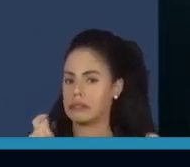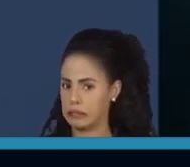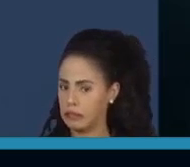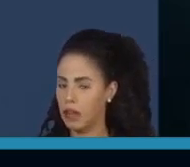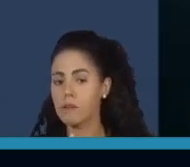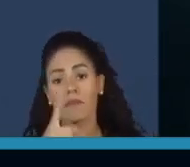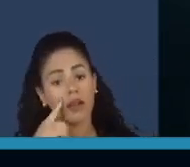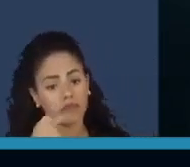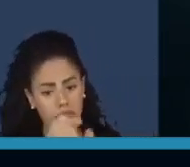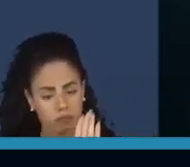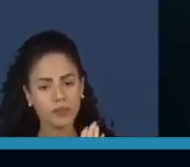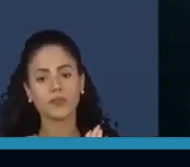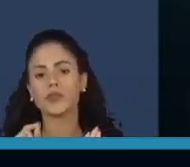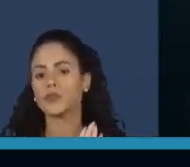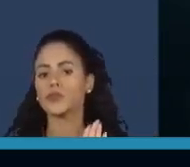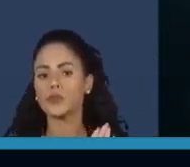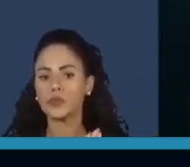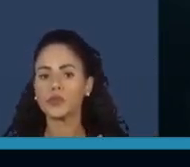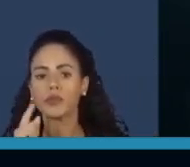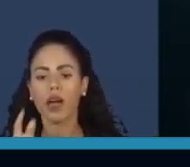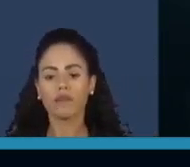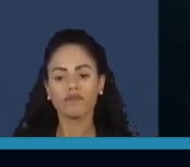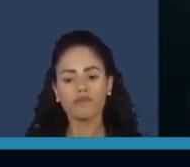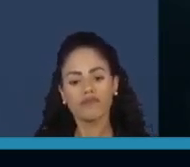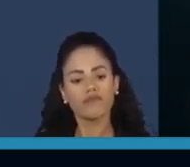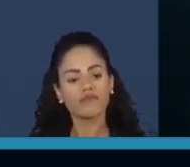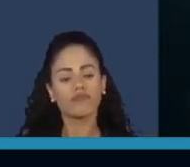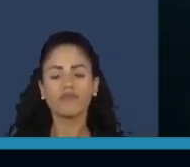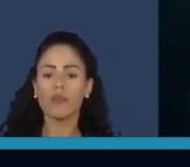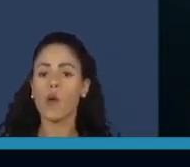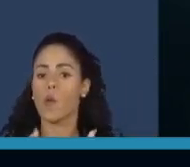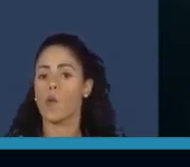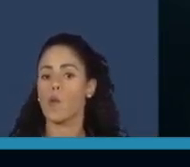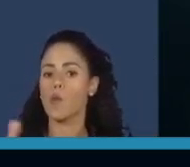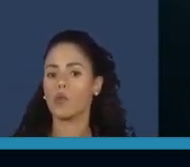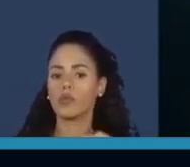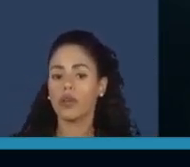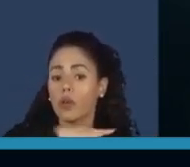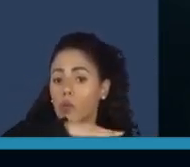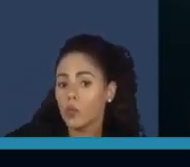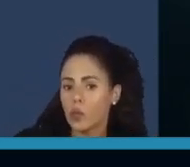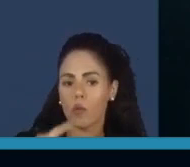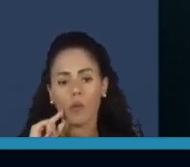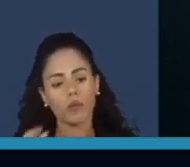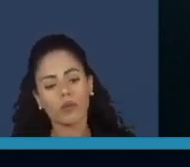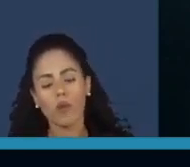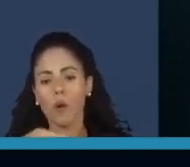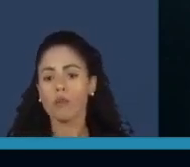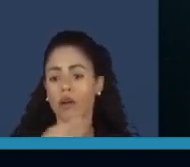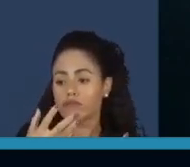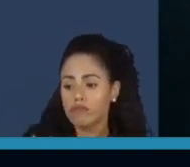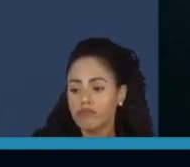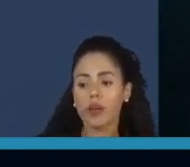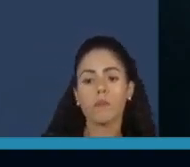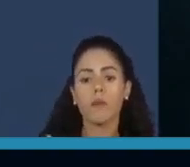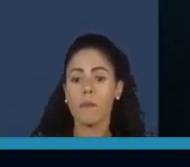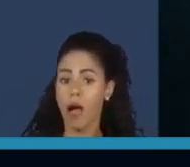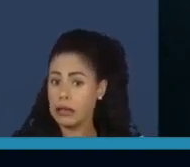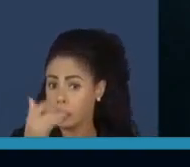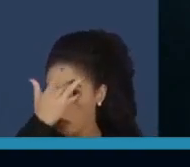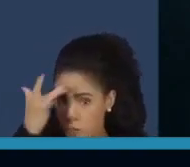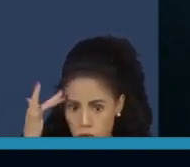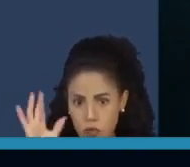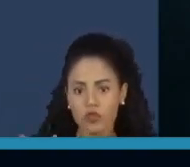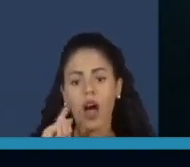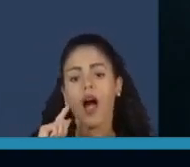O texto também fala em ponderar a alteração do regime para que os documentos só sejam concedidos quando o imigrante já